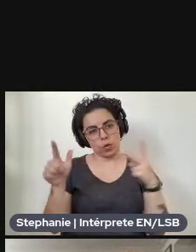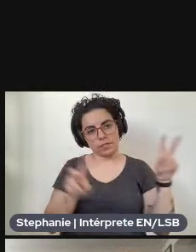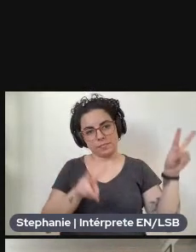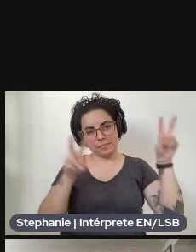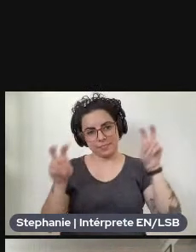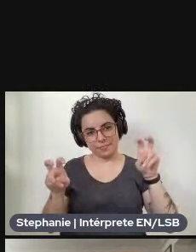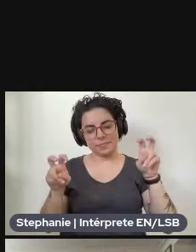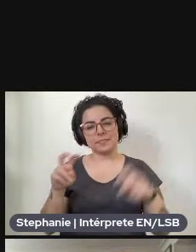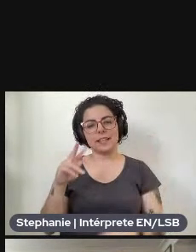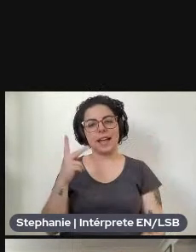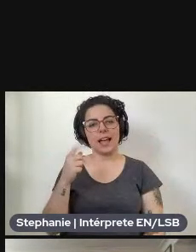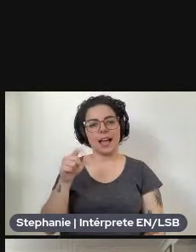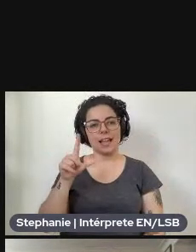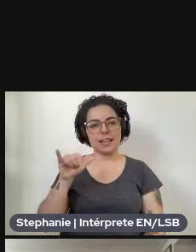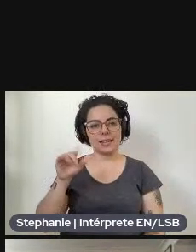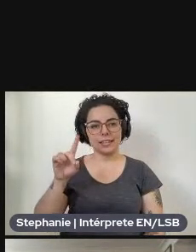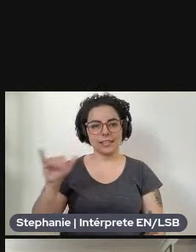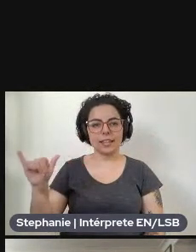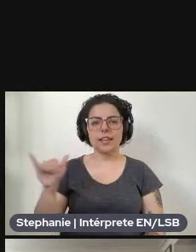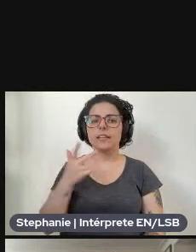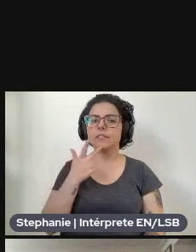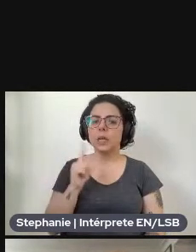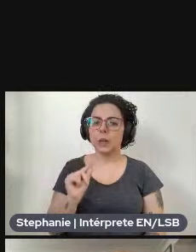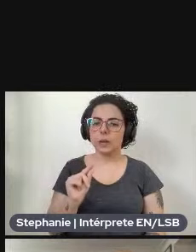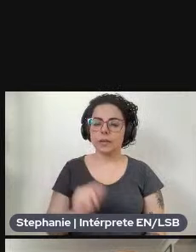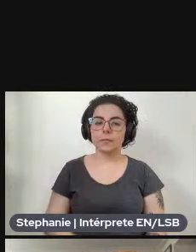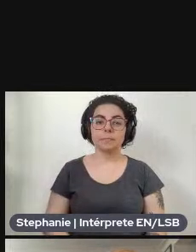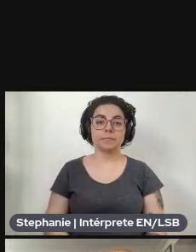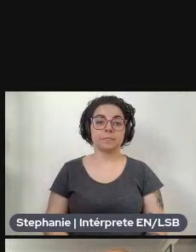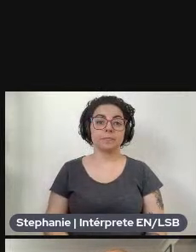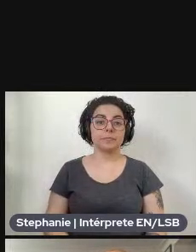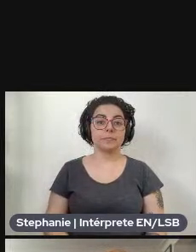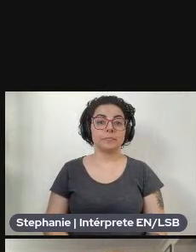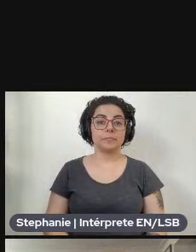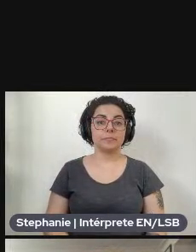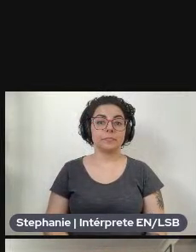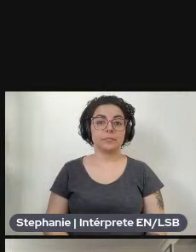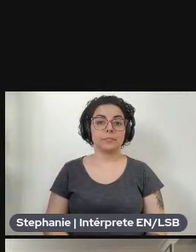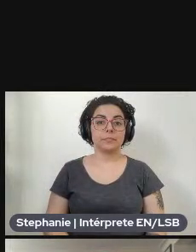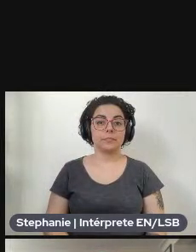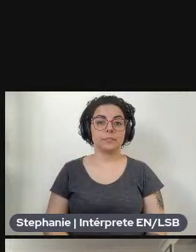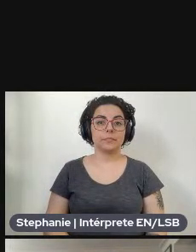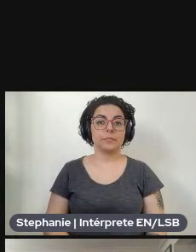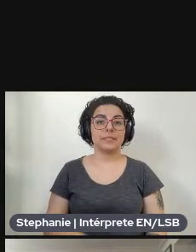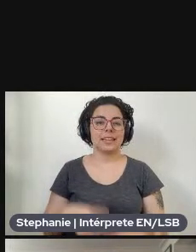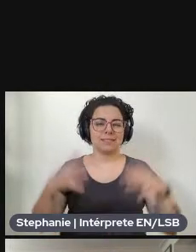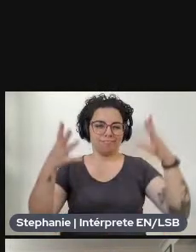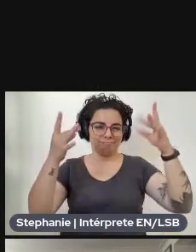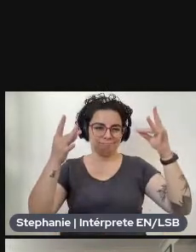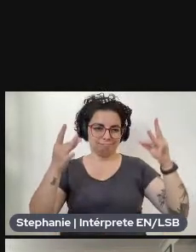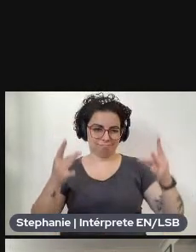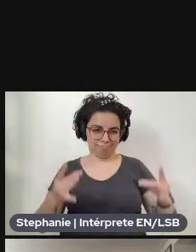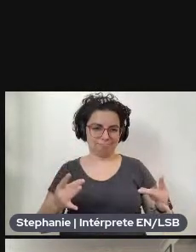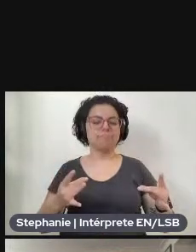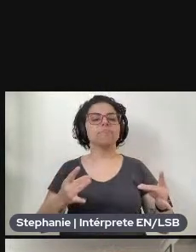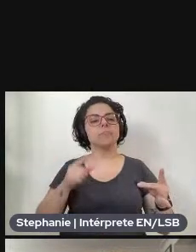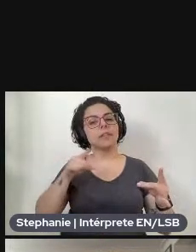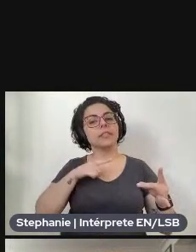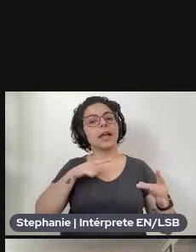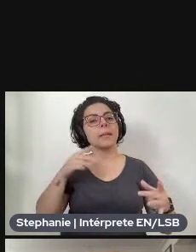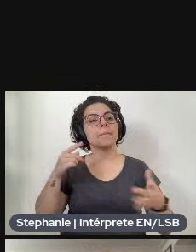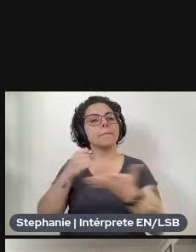eu disse, que diz the theory on which this description is based, e ele está a falar da